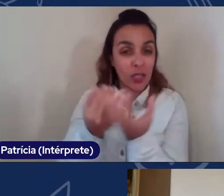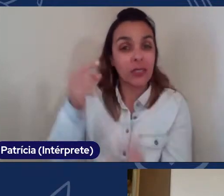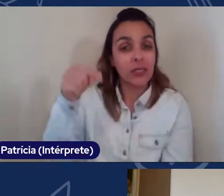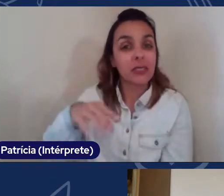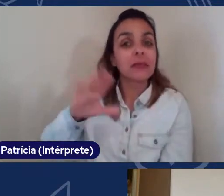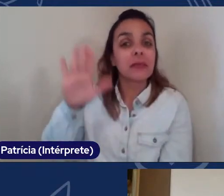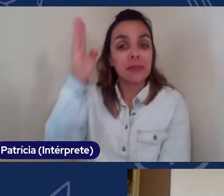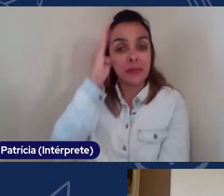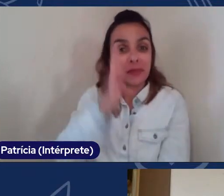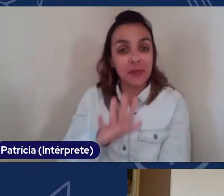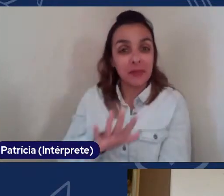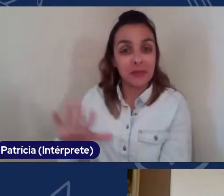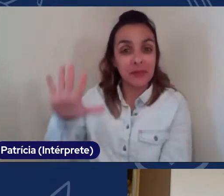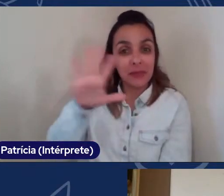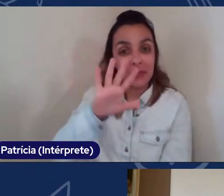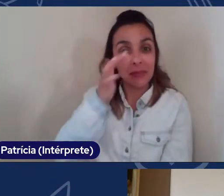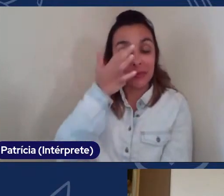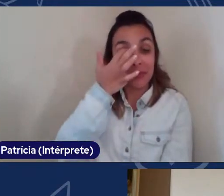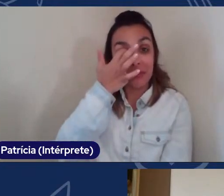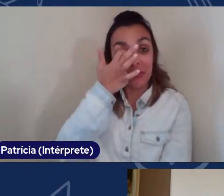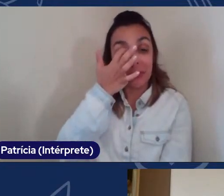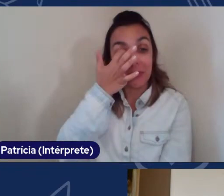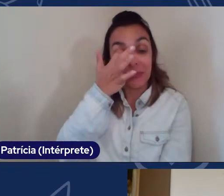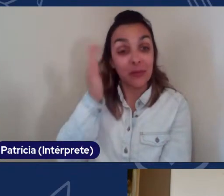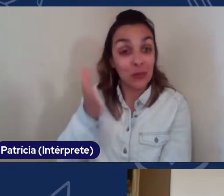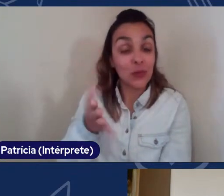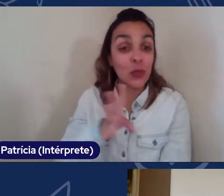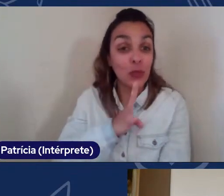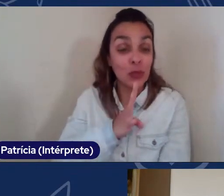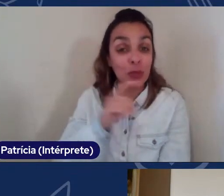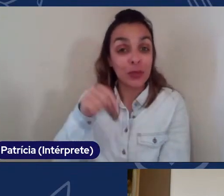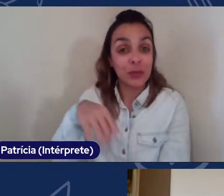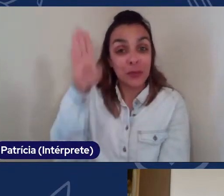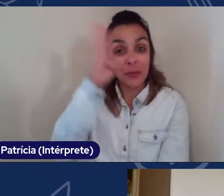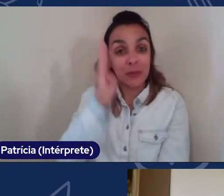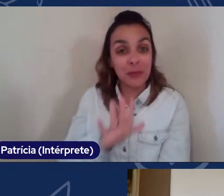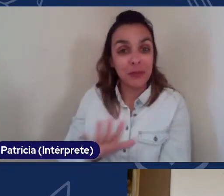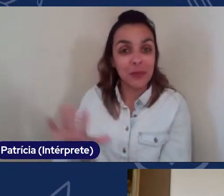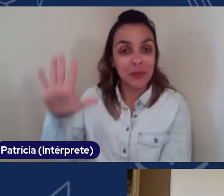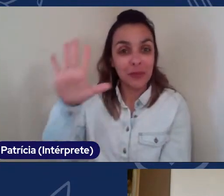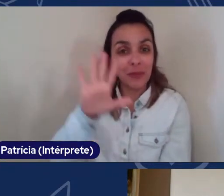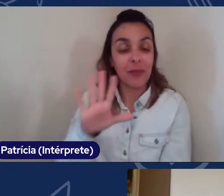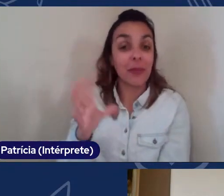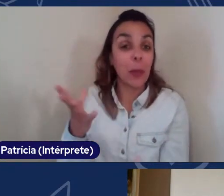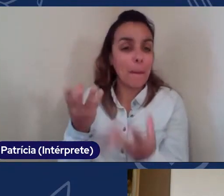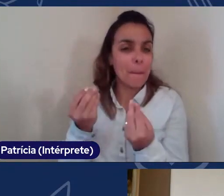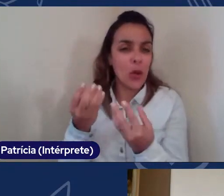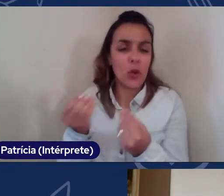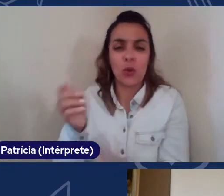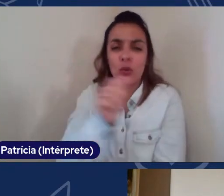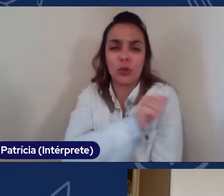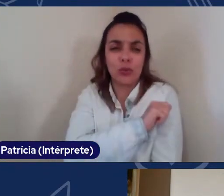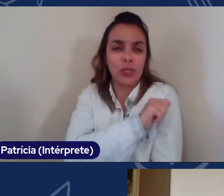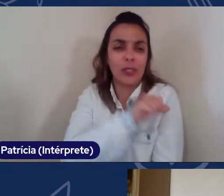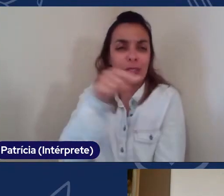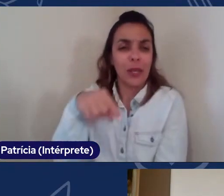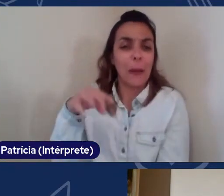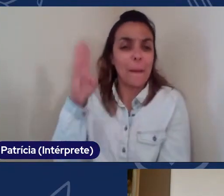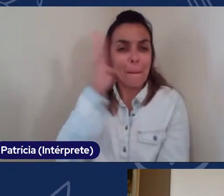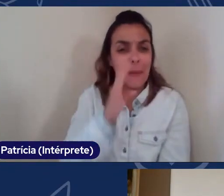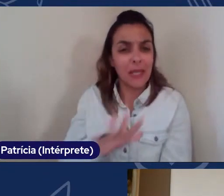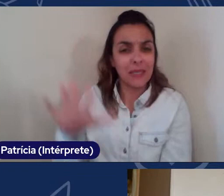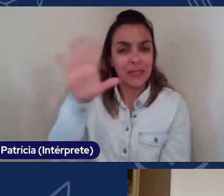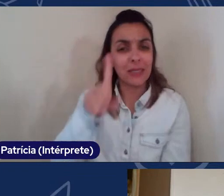oportunidade de trazer esse conhecimento que ele tem para muitos alunos aqui no Brasil e no mundo, tá? Ele é